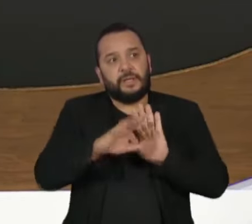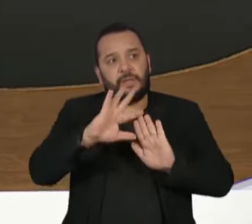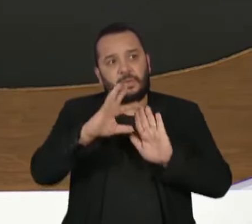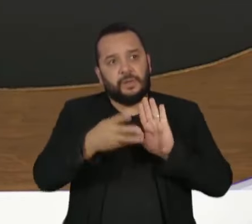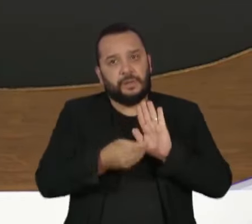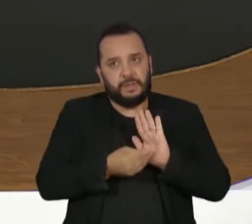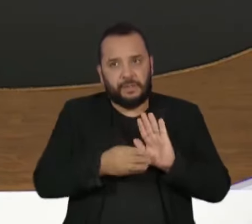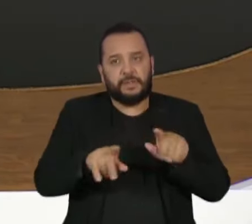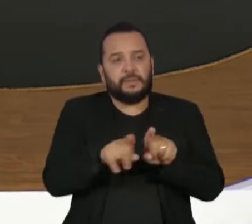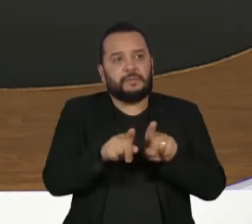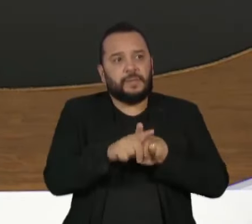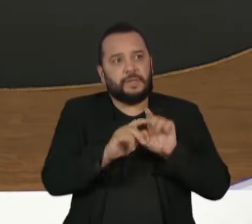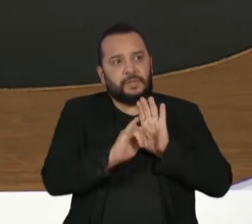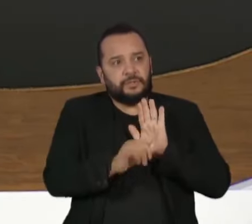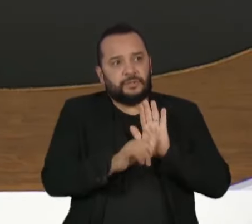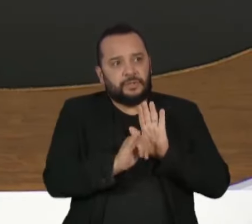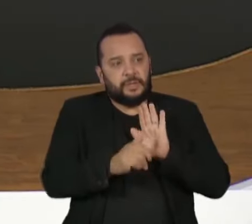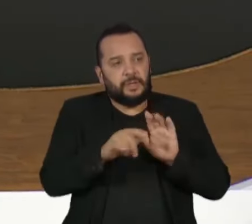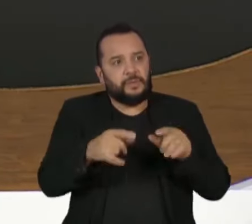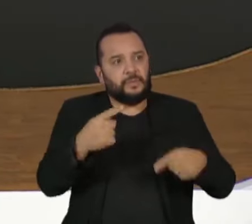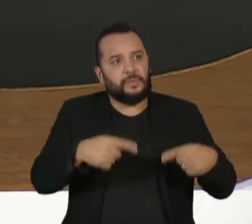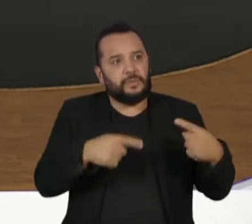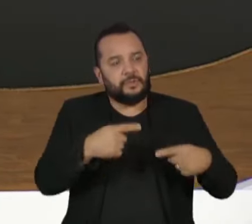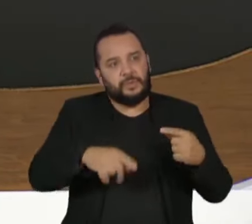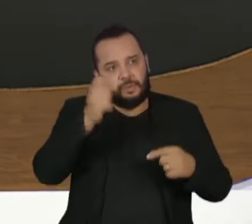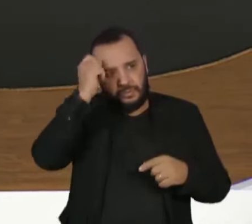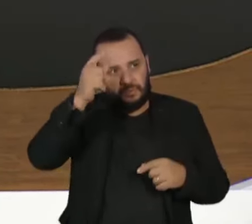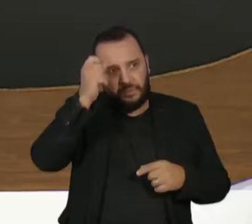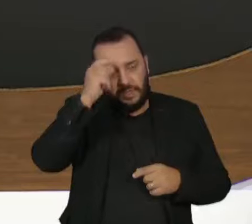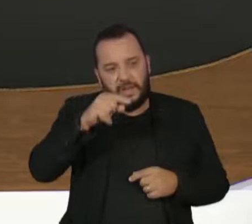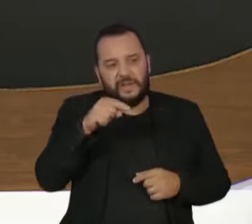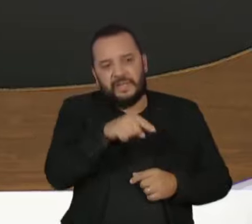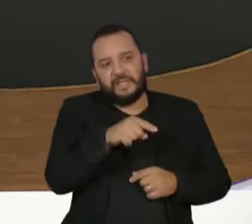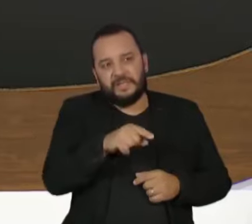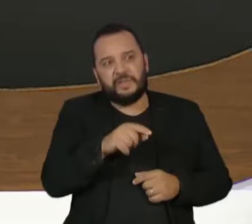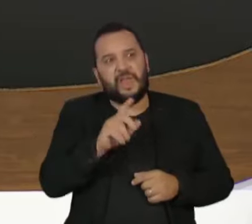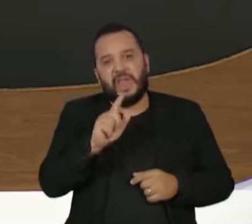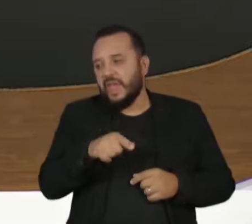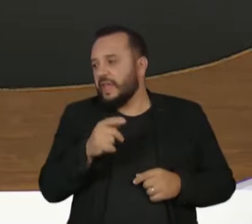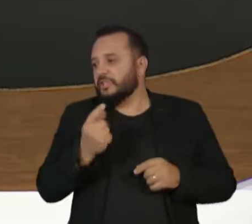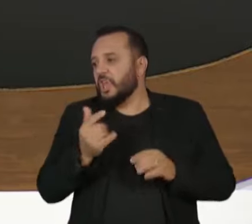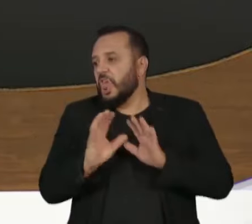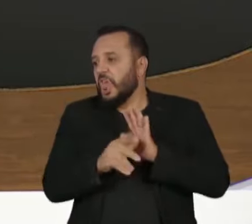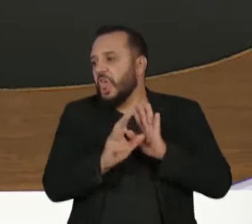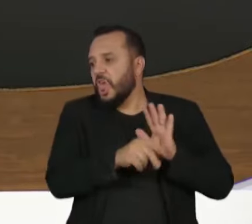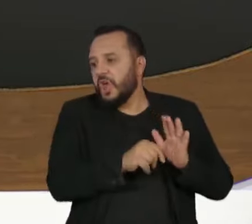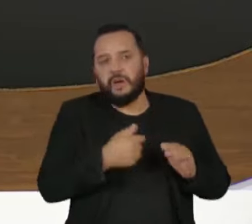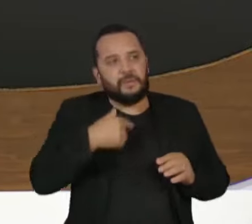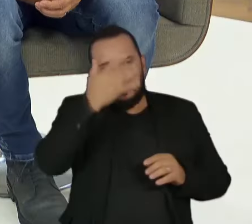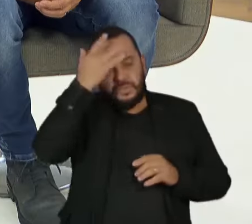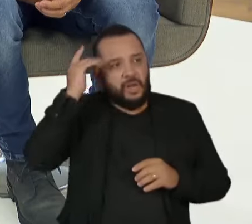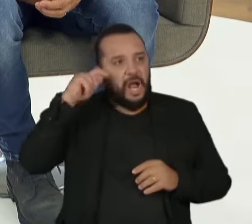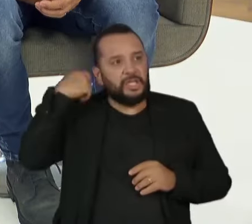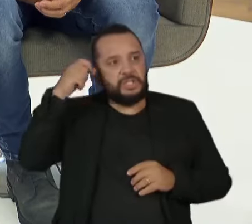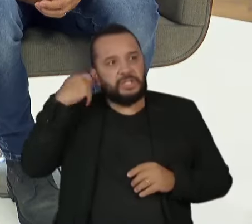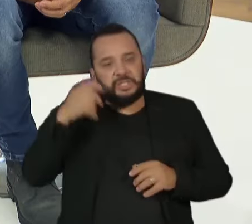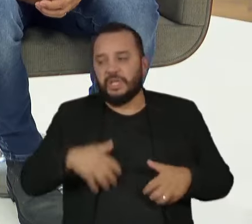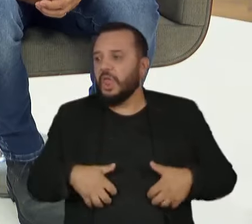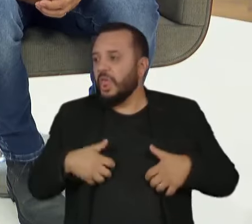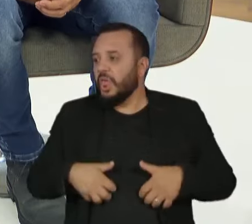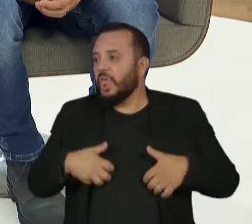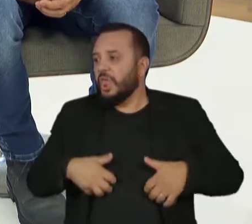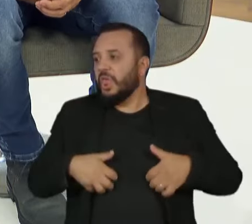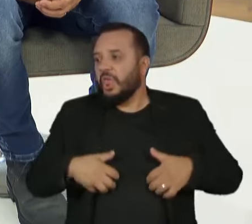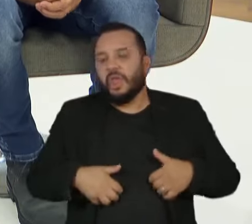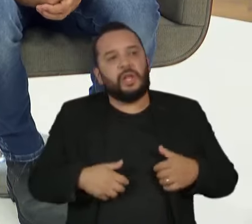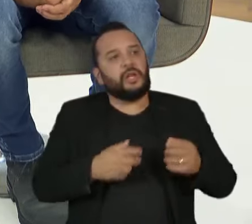incentivo, dos editais, da política cultural, como sendo uma coisa que ficou estigmatizada, como os artistas são encostados e vão